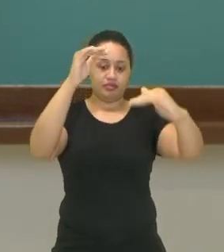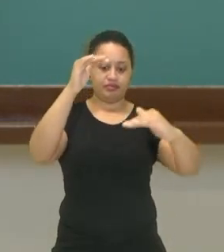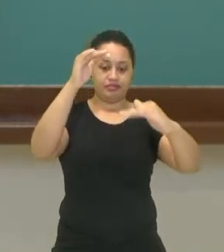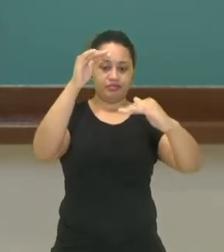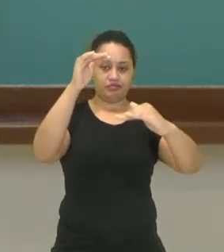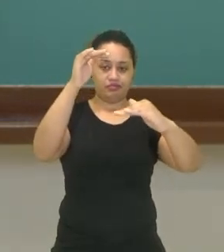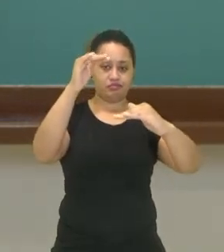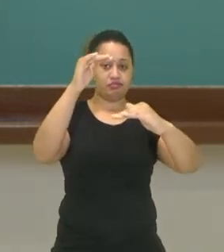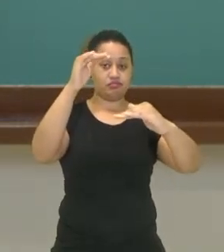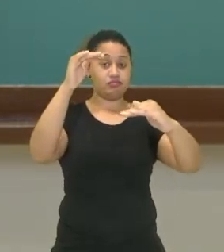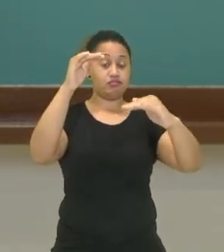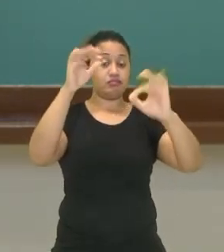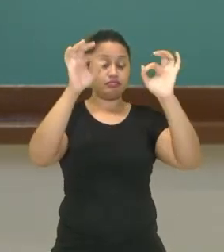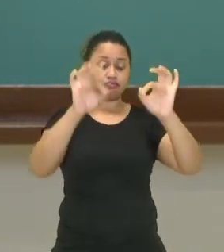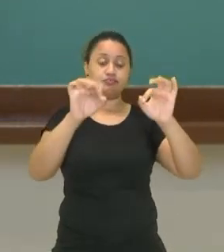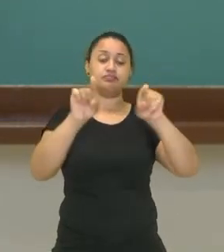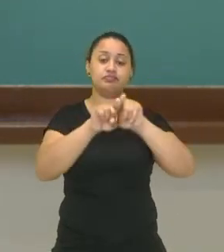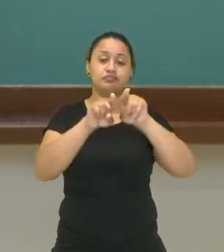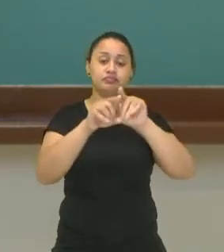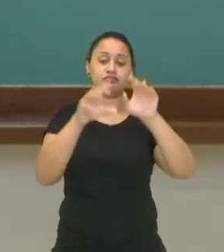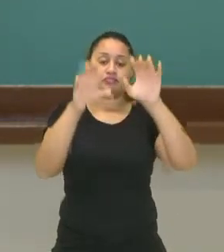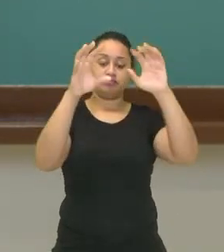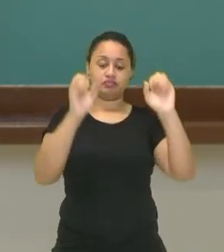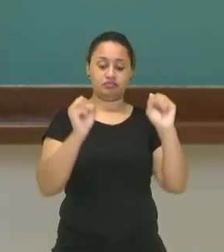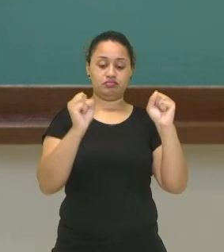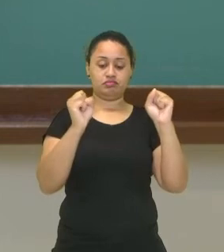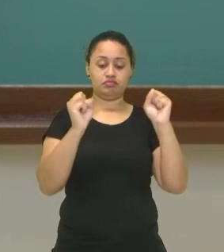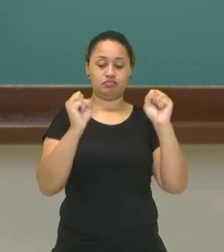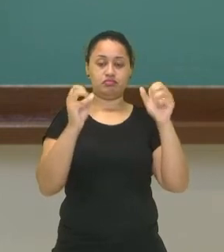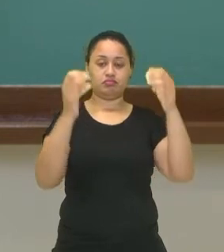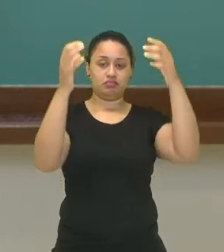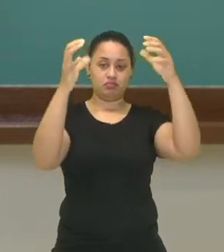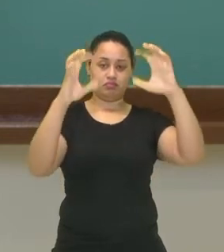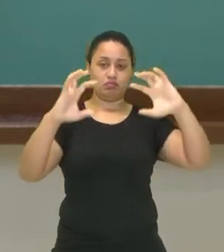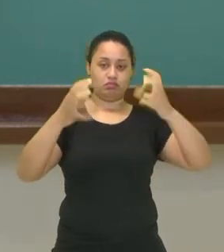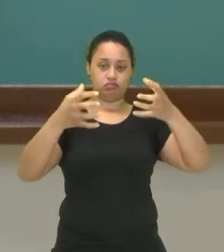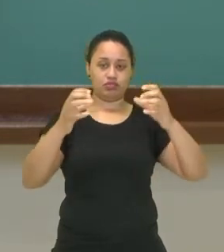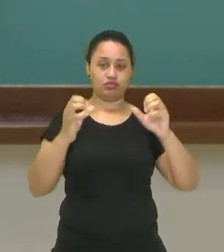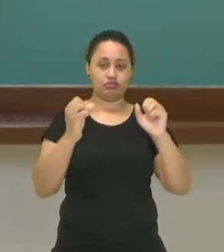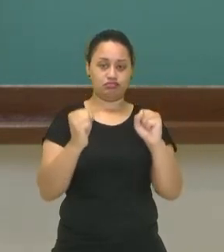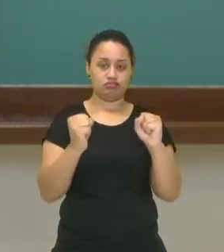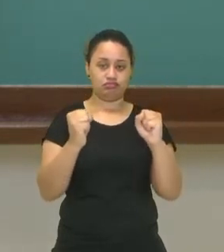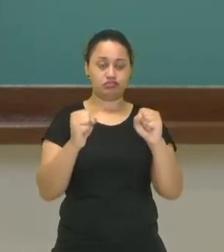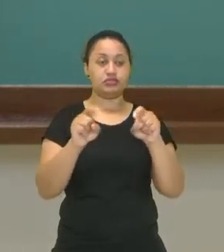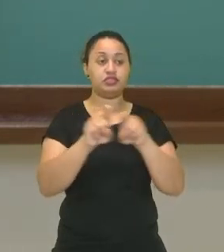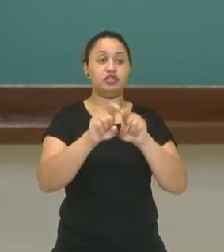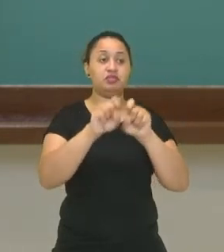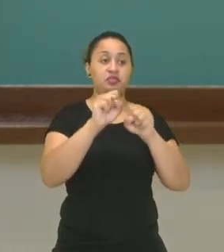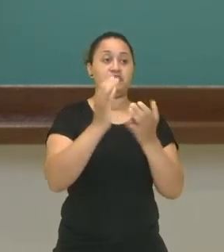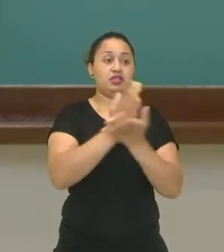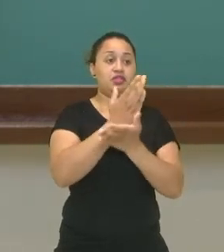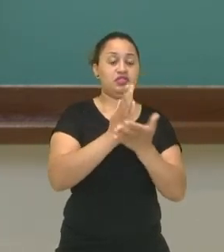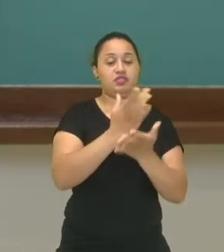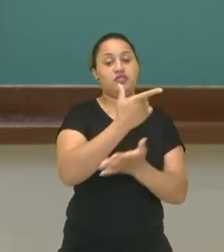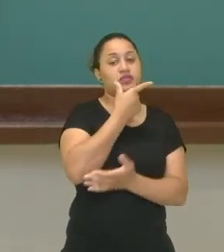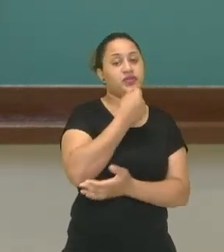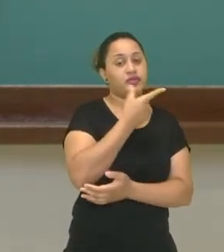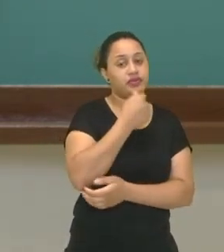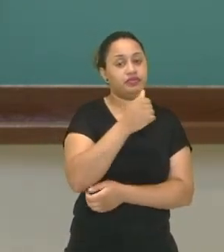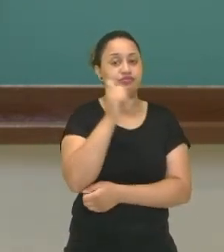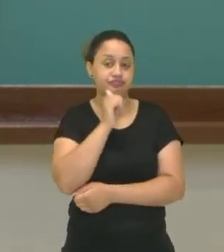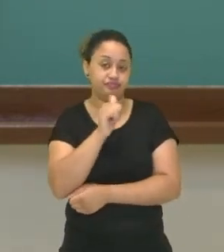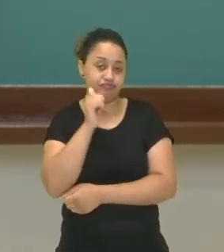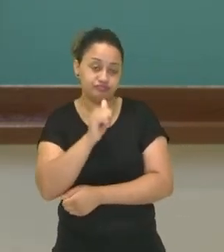assimétrica, argola, e também divididos em categoria masculino e femininos, como